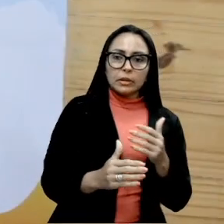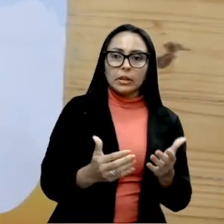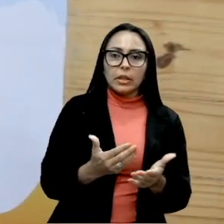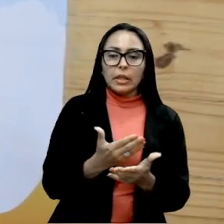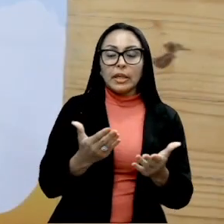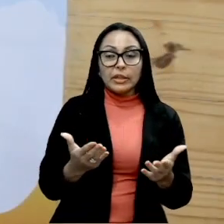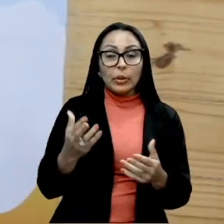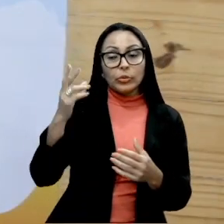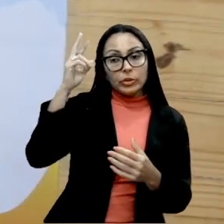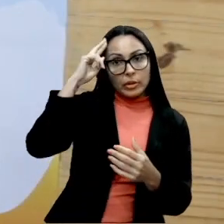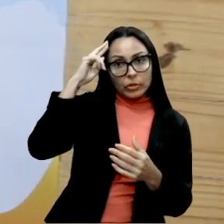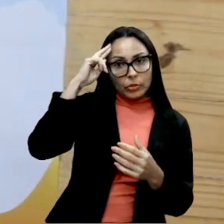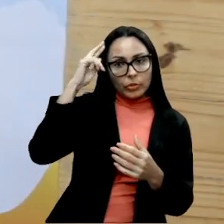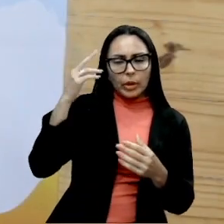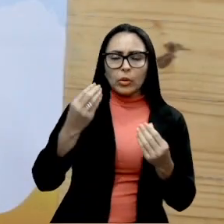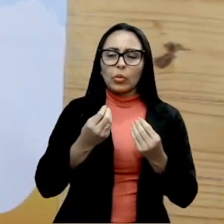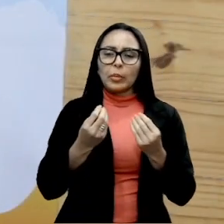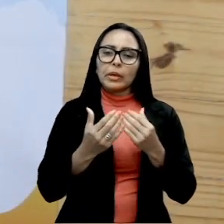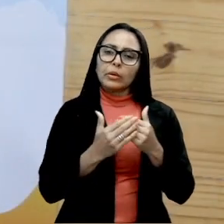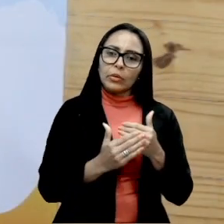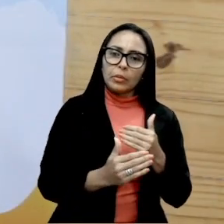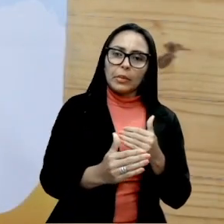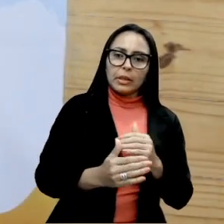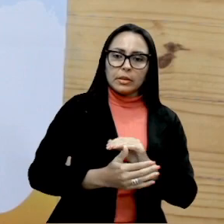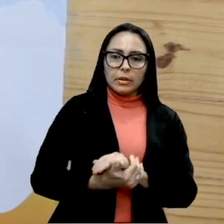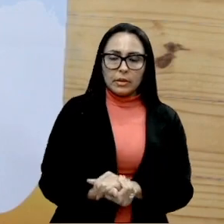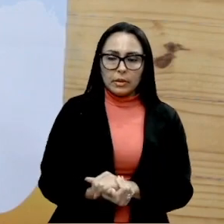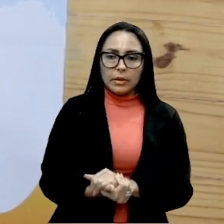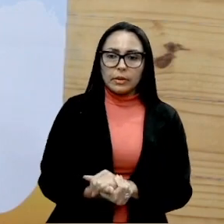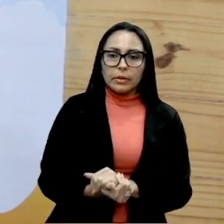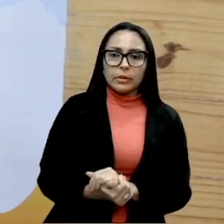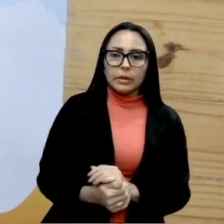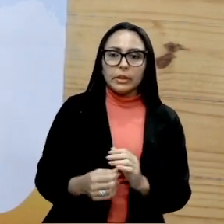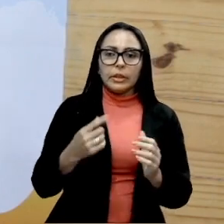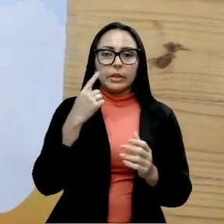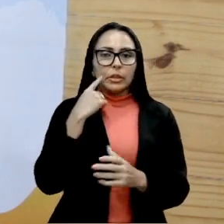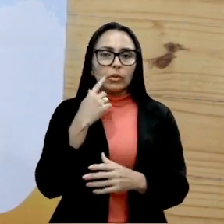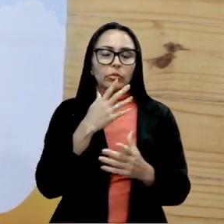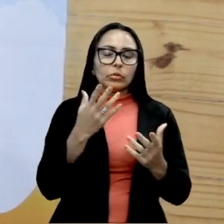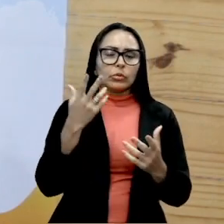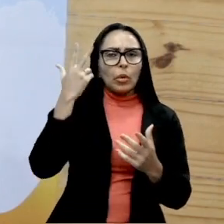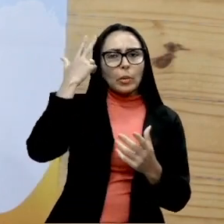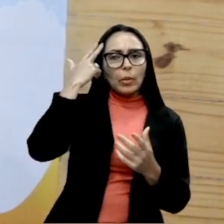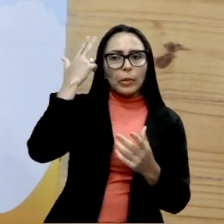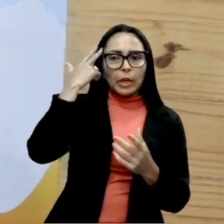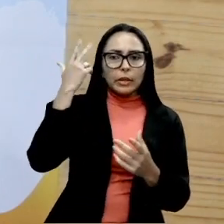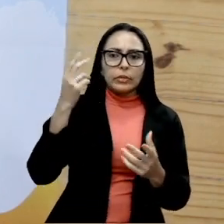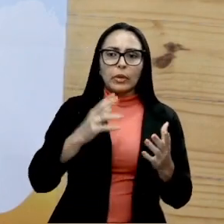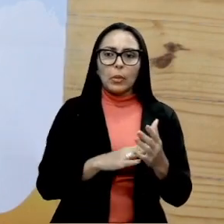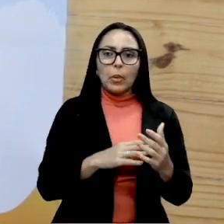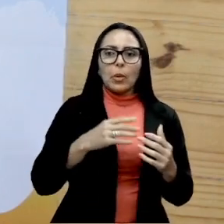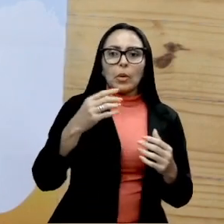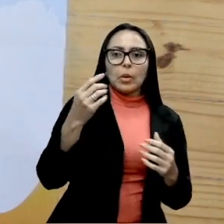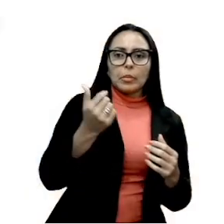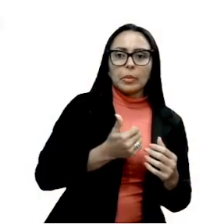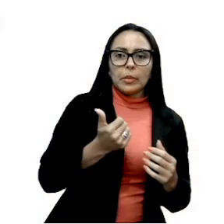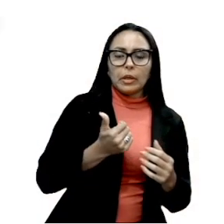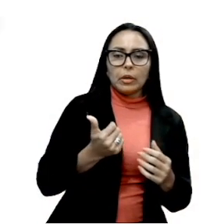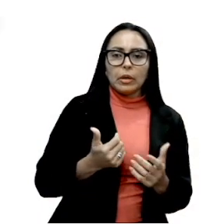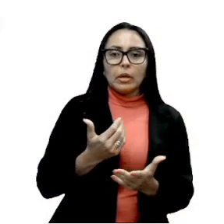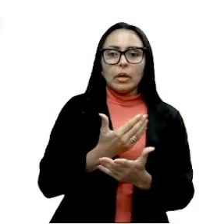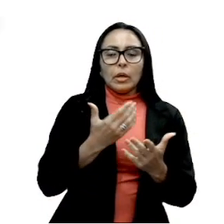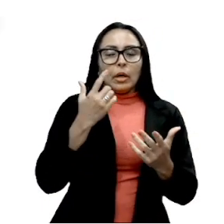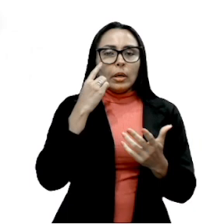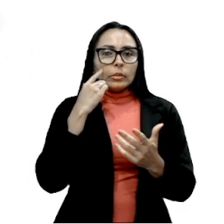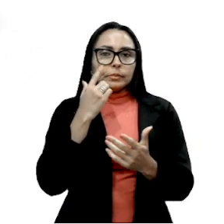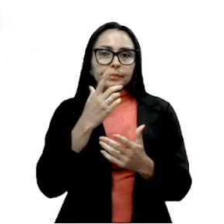diretor. Como é que começa a rotina no set de filmagem? O diretor chega, normalmente o diretor é o primeiro que chega e o último que sai. Por quê?